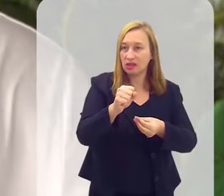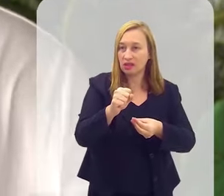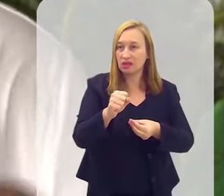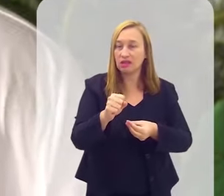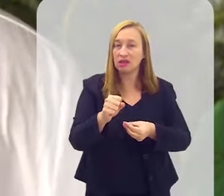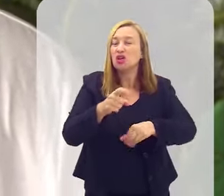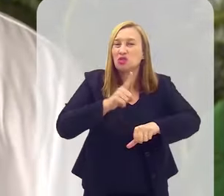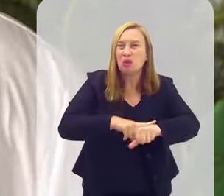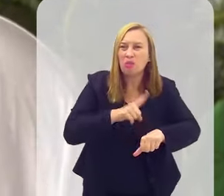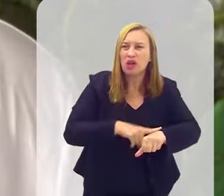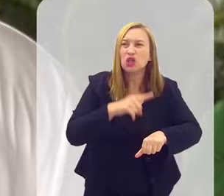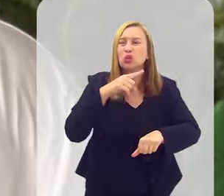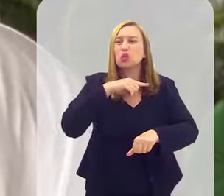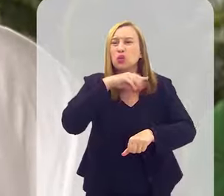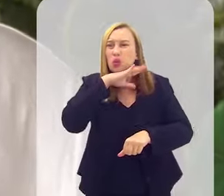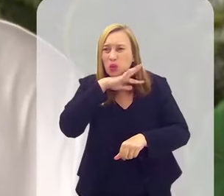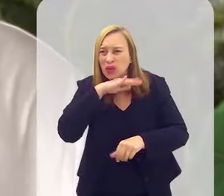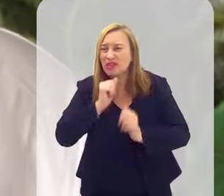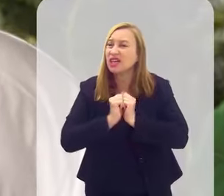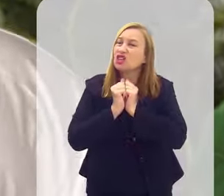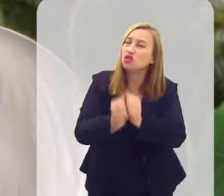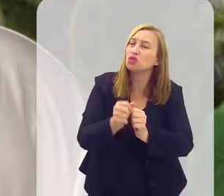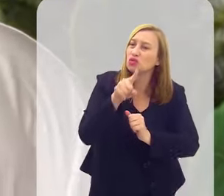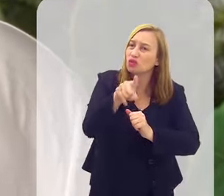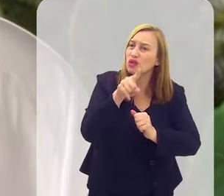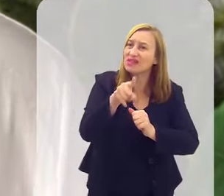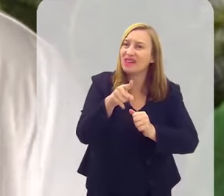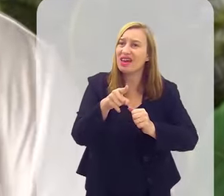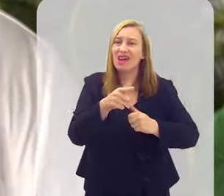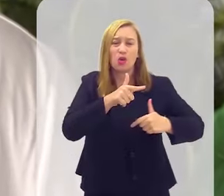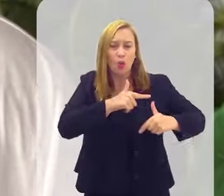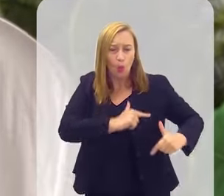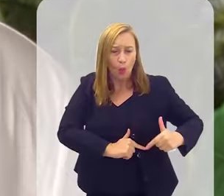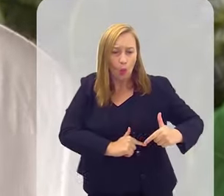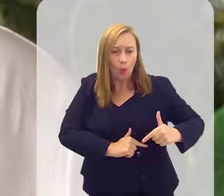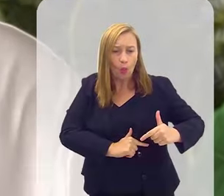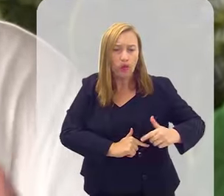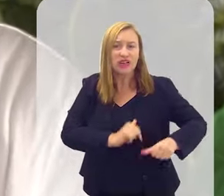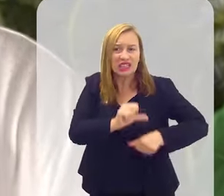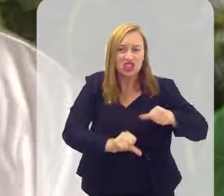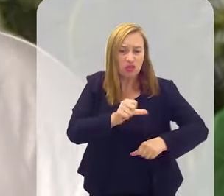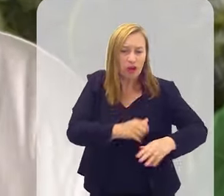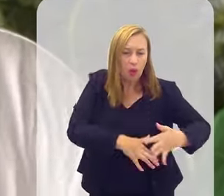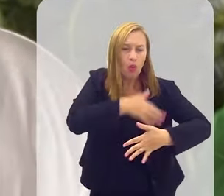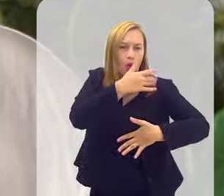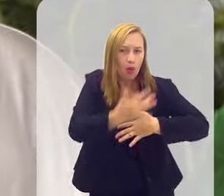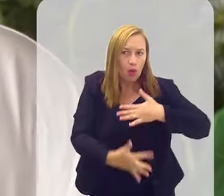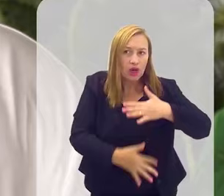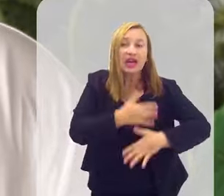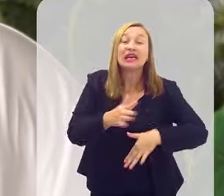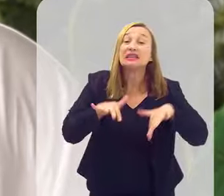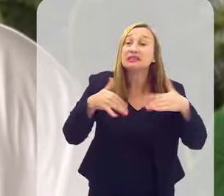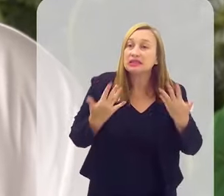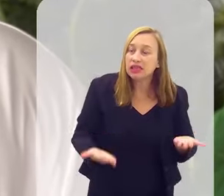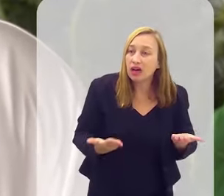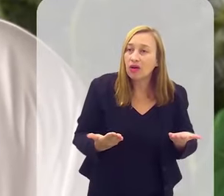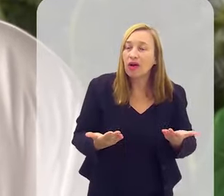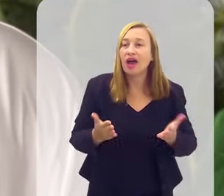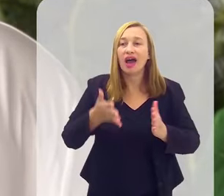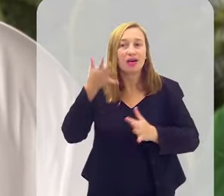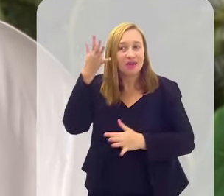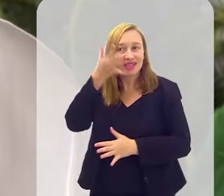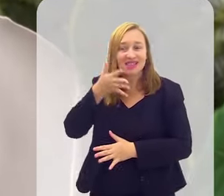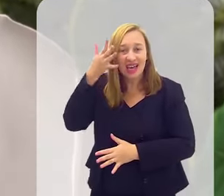vai te dar forças nos seus problemas no dia mal É ele que vai estar contigo É ele que vai preencher esse vazio no teu coração